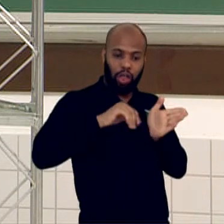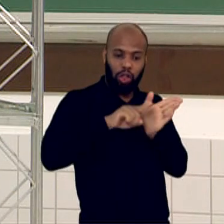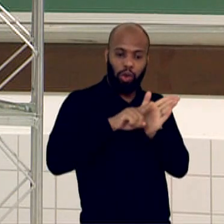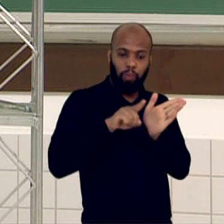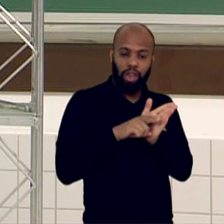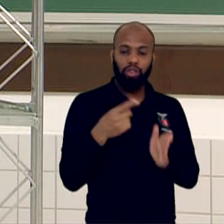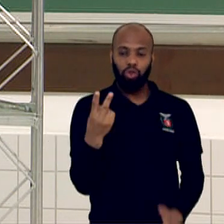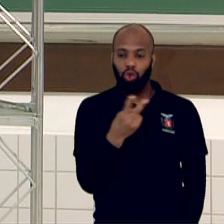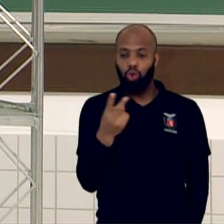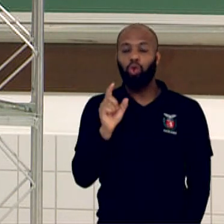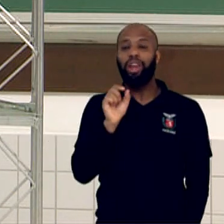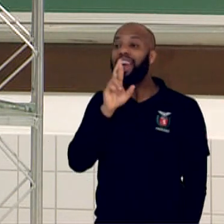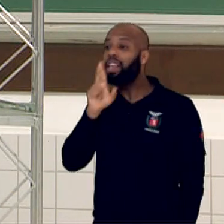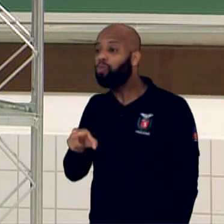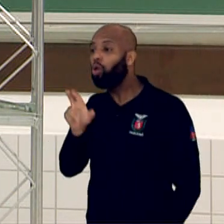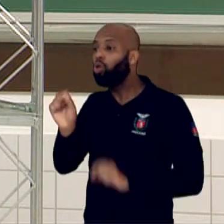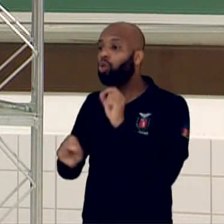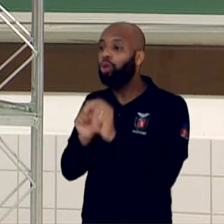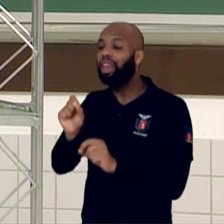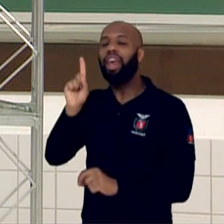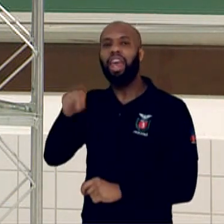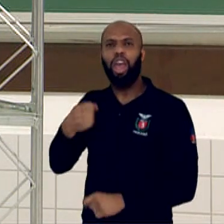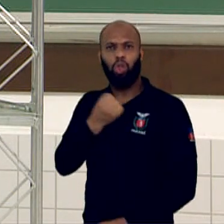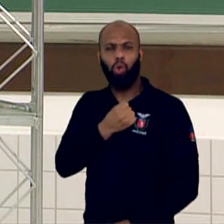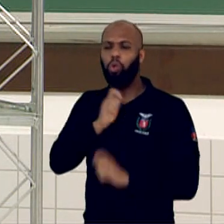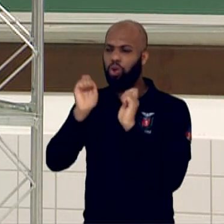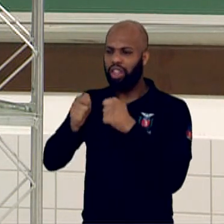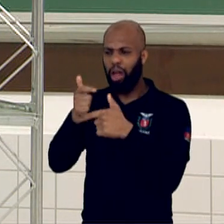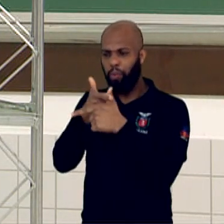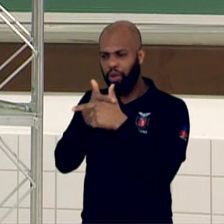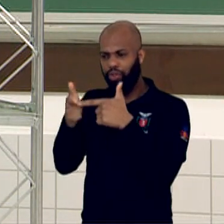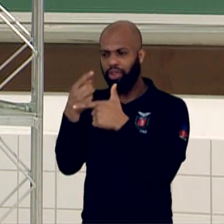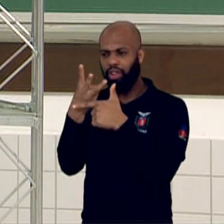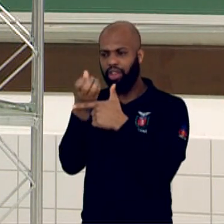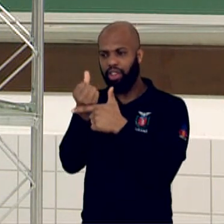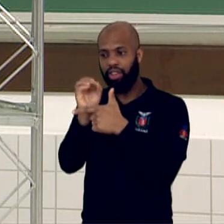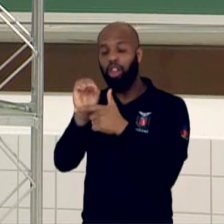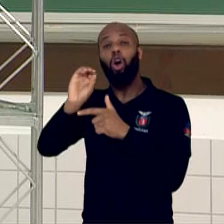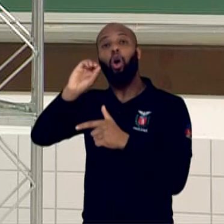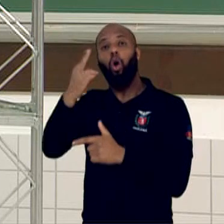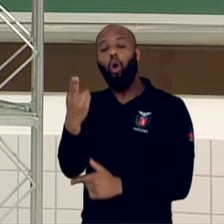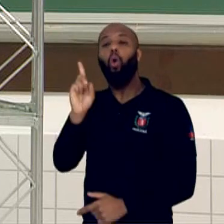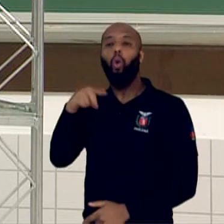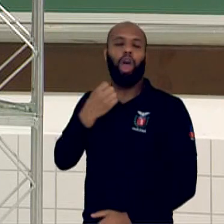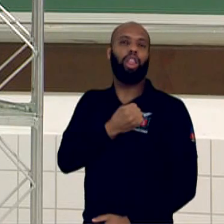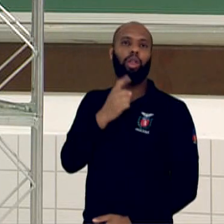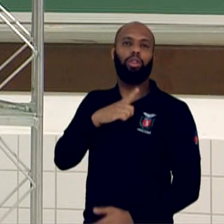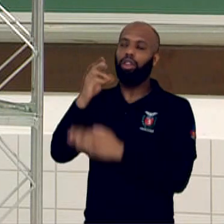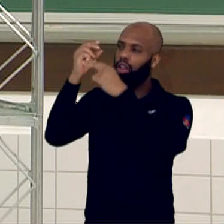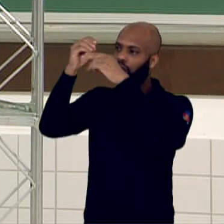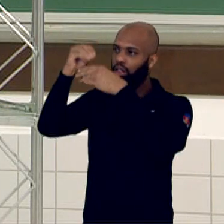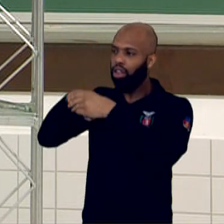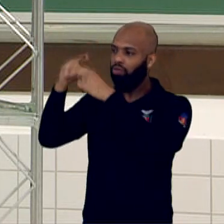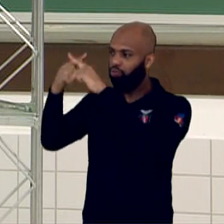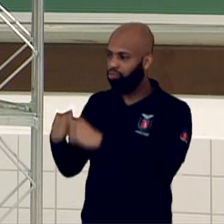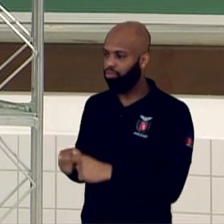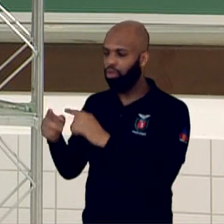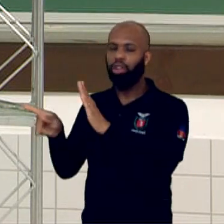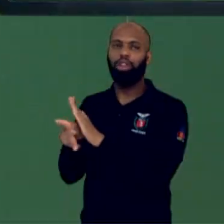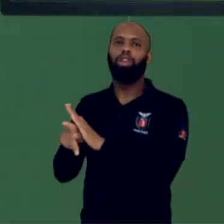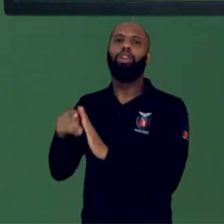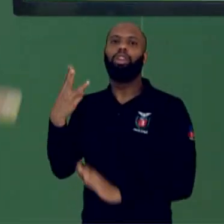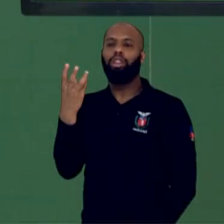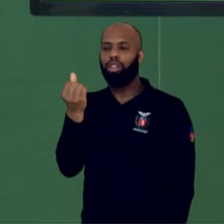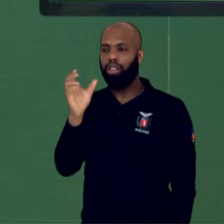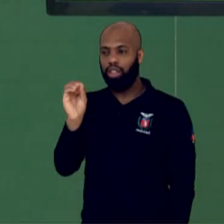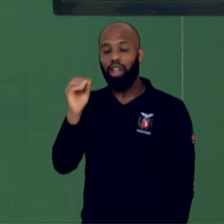número divisível ou múltiplo de 360, né? Para aquele mesmo processo que a gente já fez, que é verificar quantas voltas,